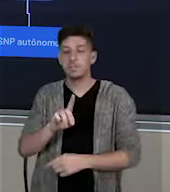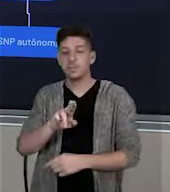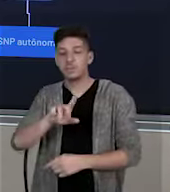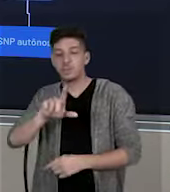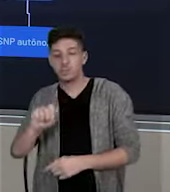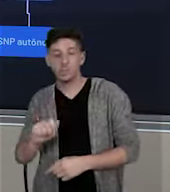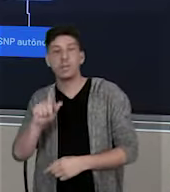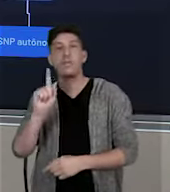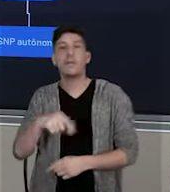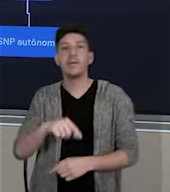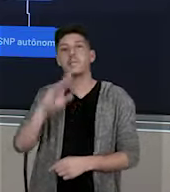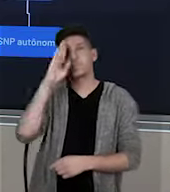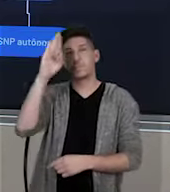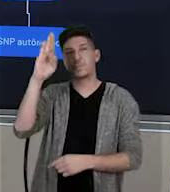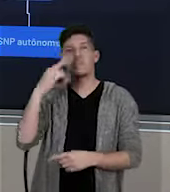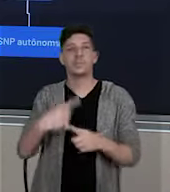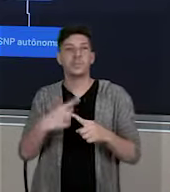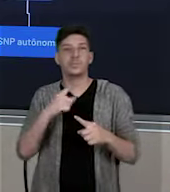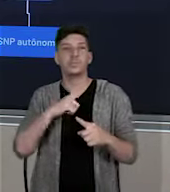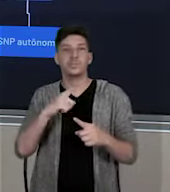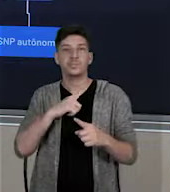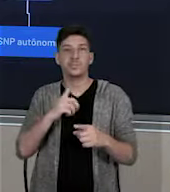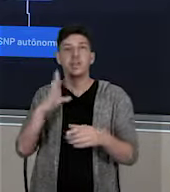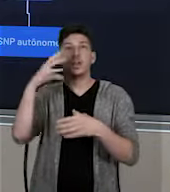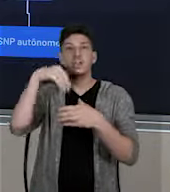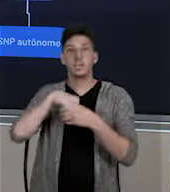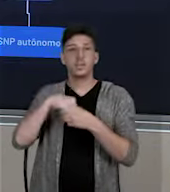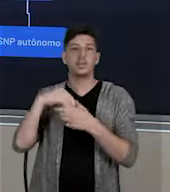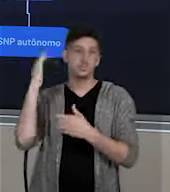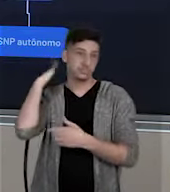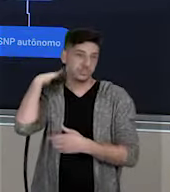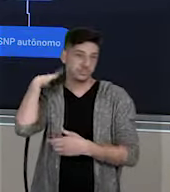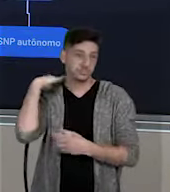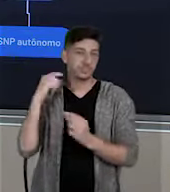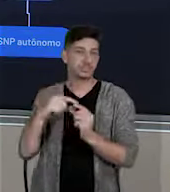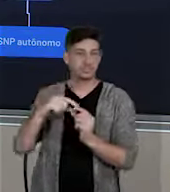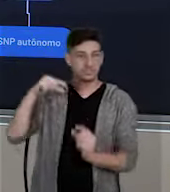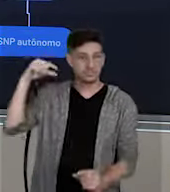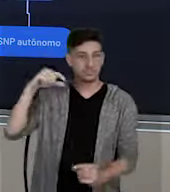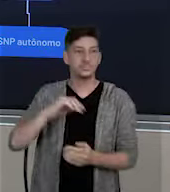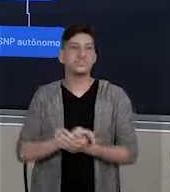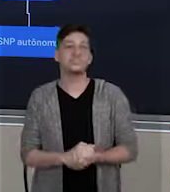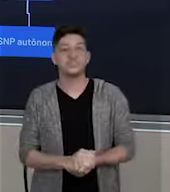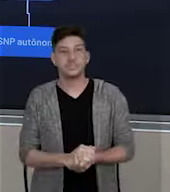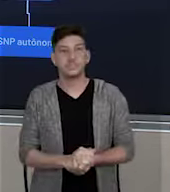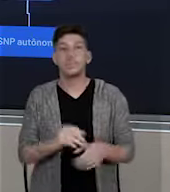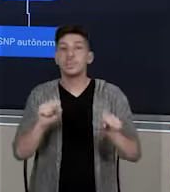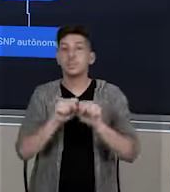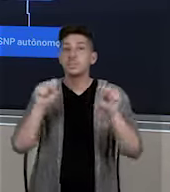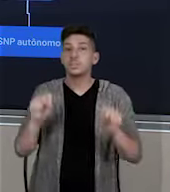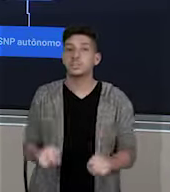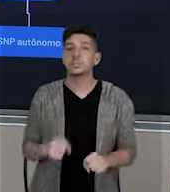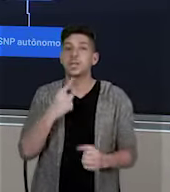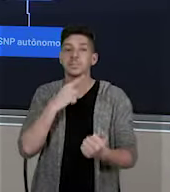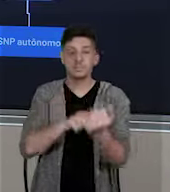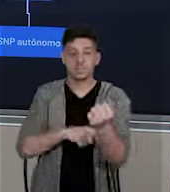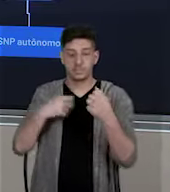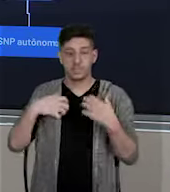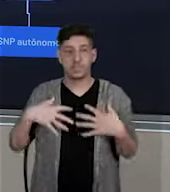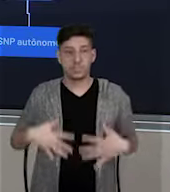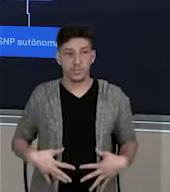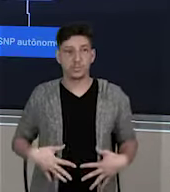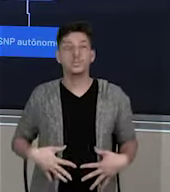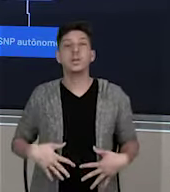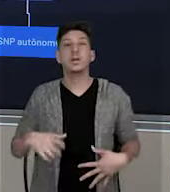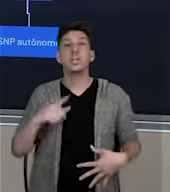nervoso central. Ela está lá contida dentro da nossa coluna cervical. Agora, o sistema nervoso periférico, ele vai ser a parte